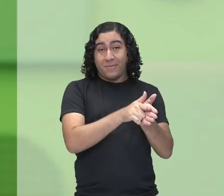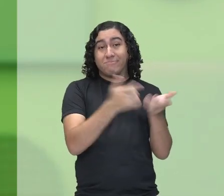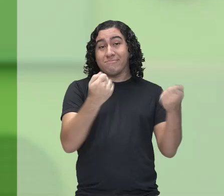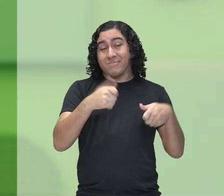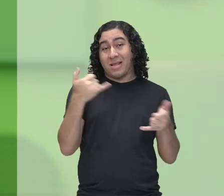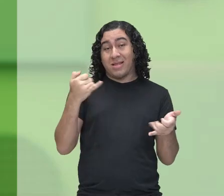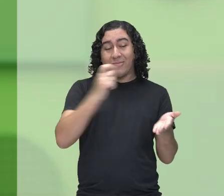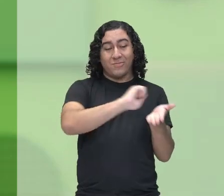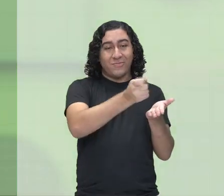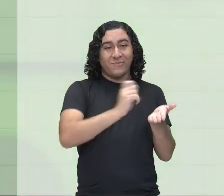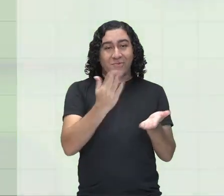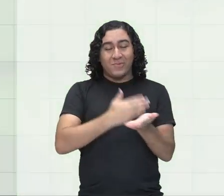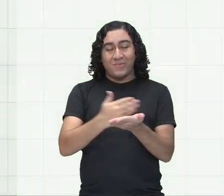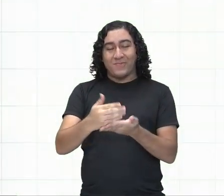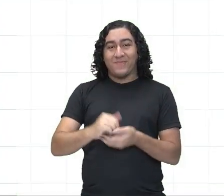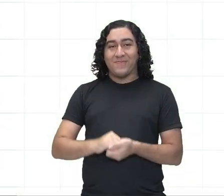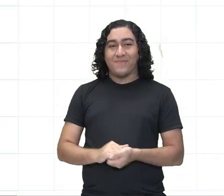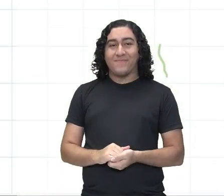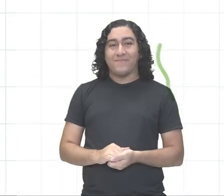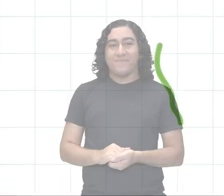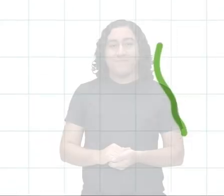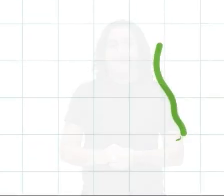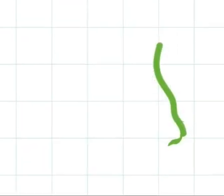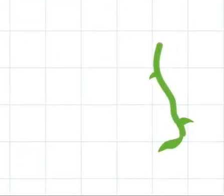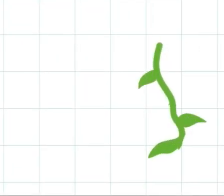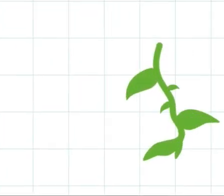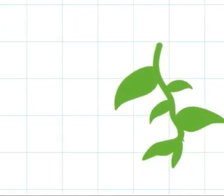mão e vamos para a aula.